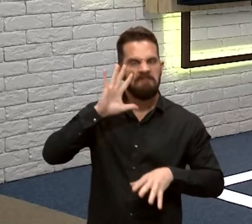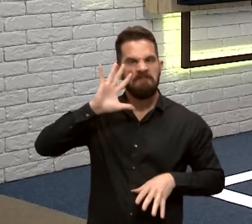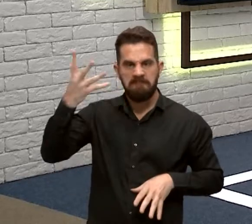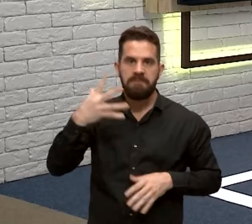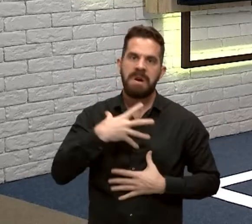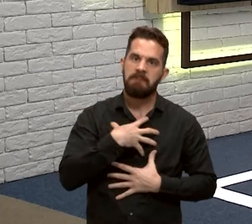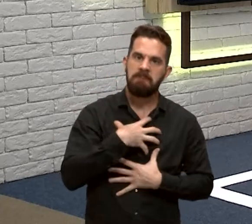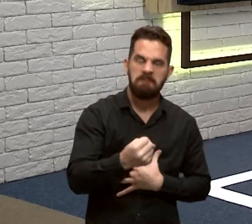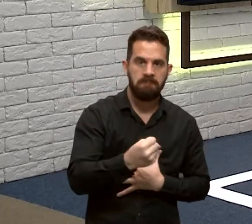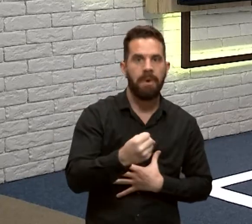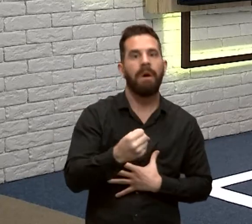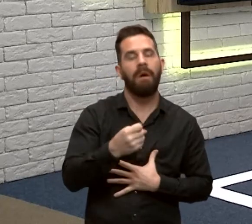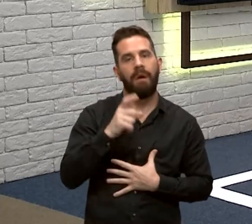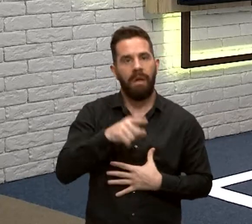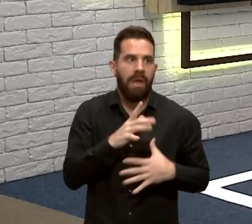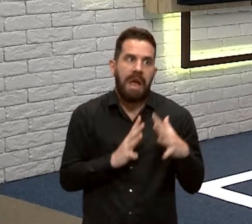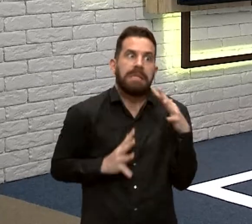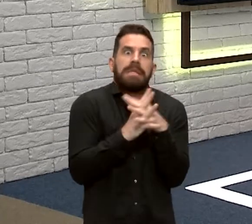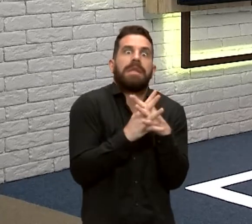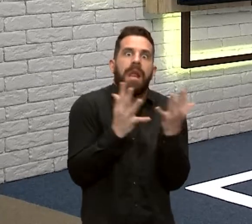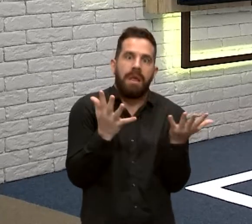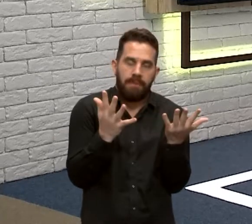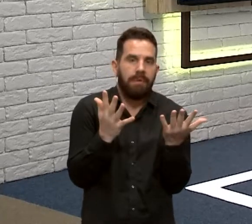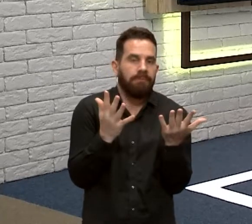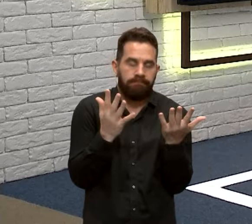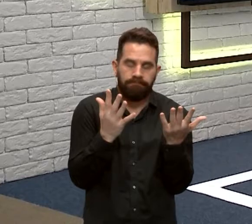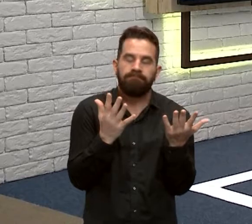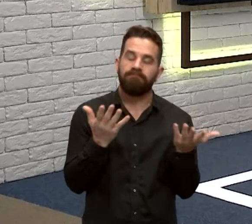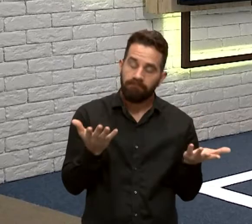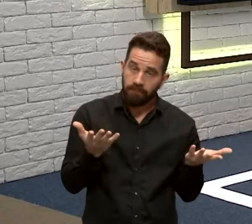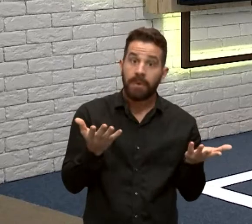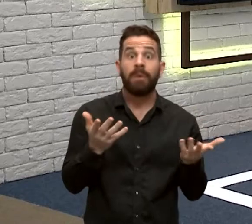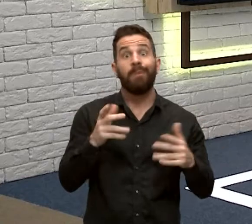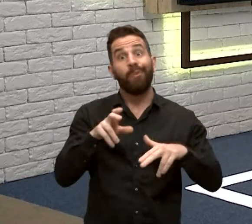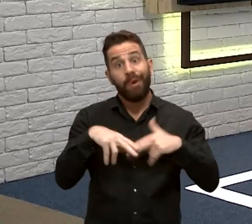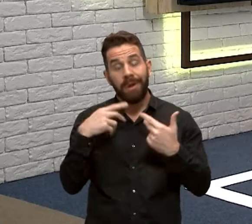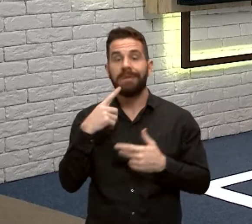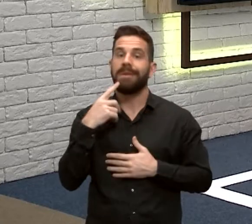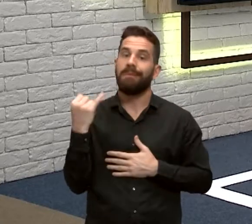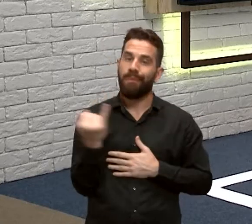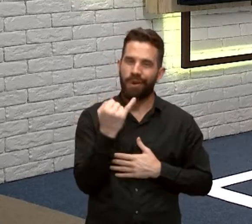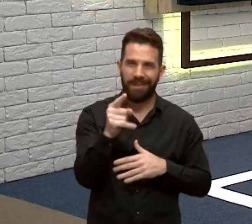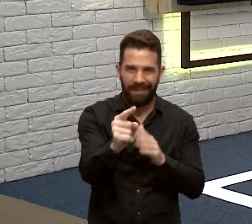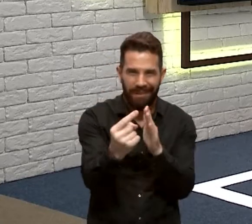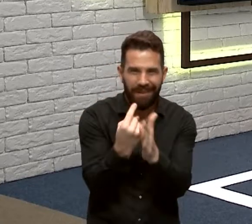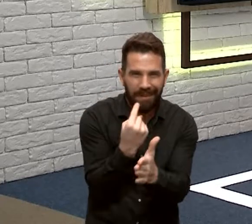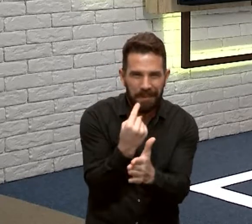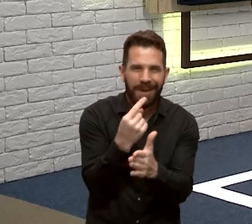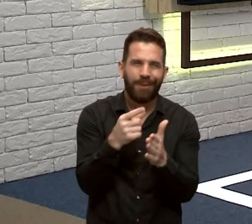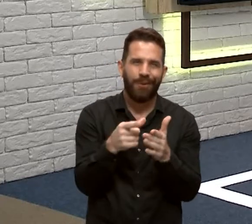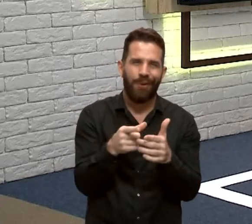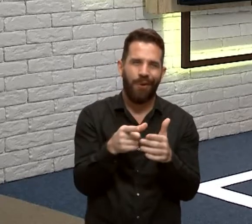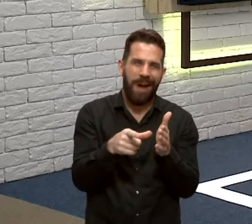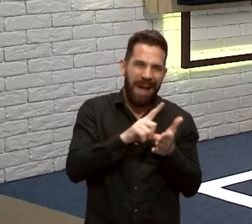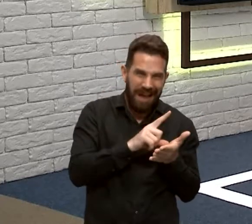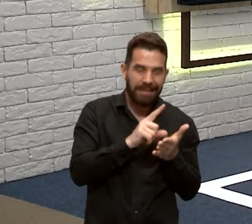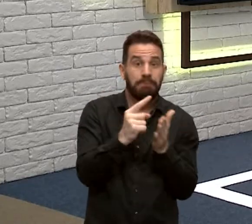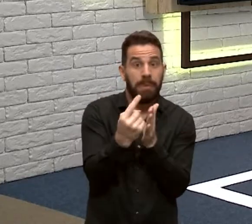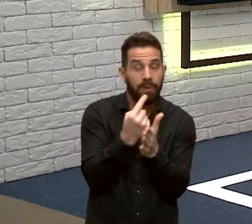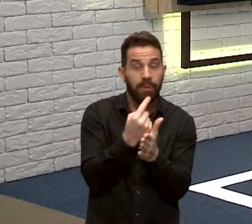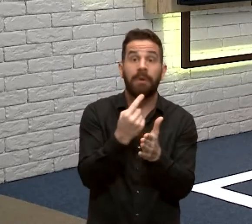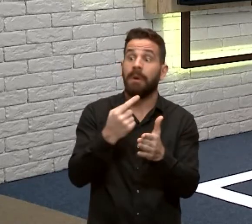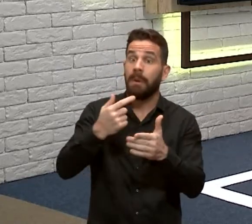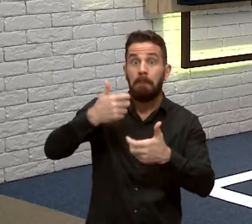a essa saída extrema. Por isso que é tão importante, retornando à sua pergunta anterior, né, falar